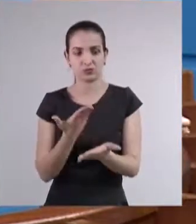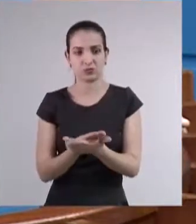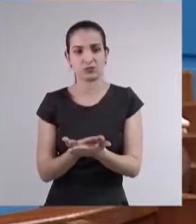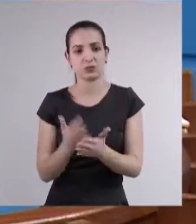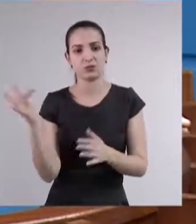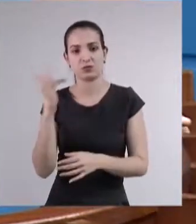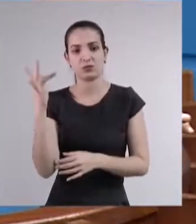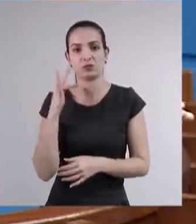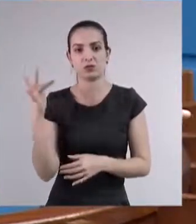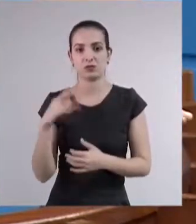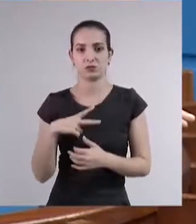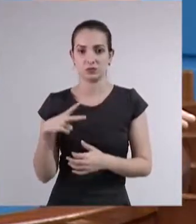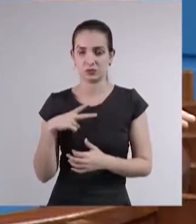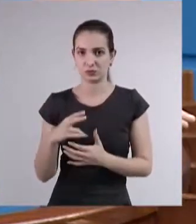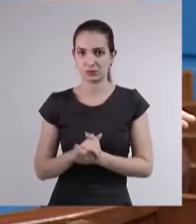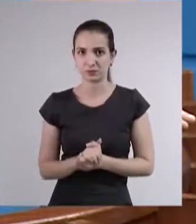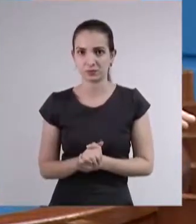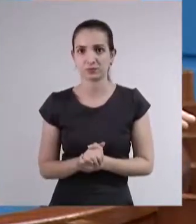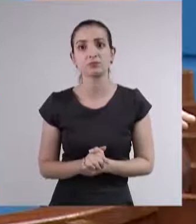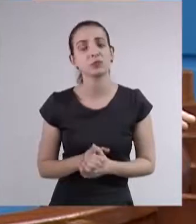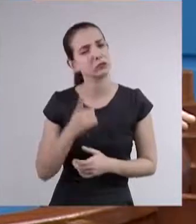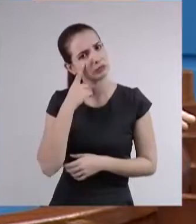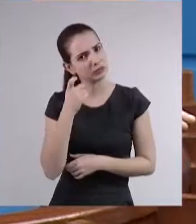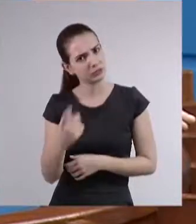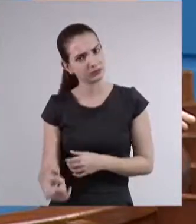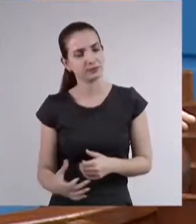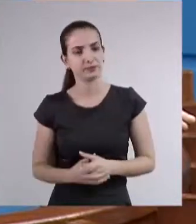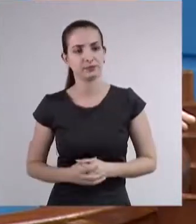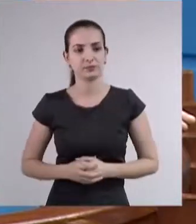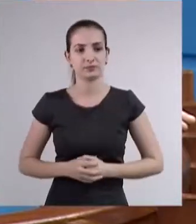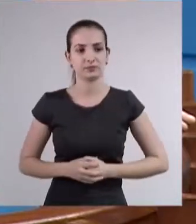paga. Interessante isso.